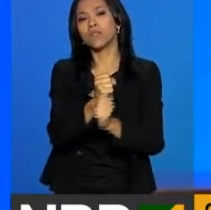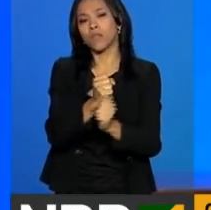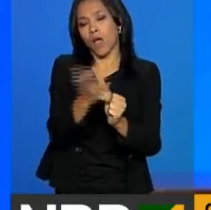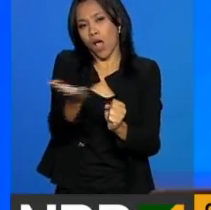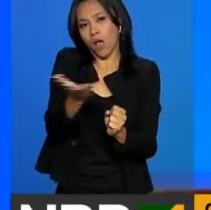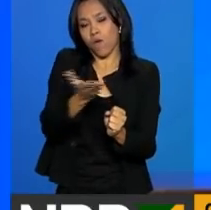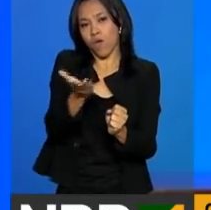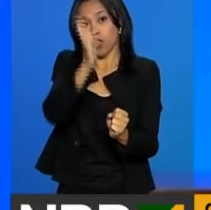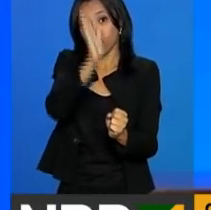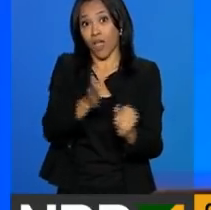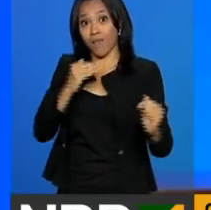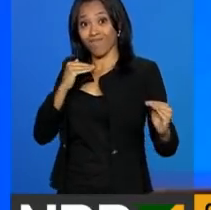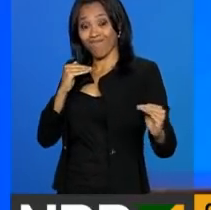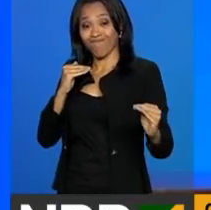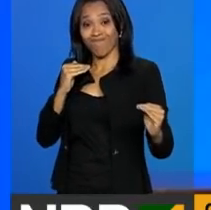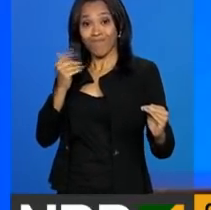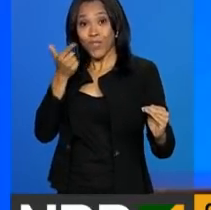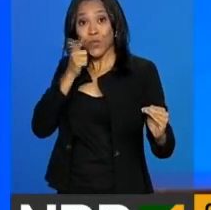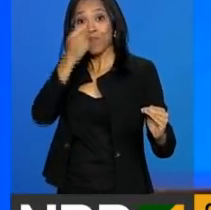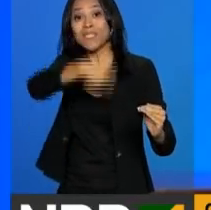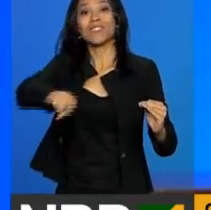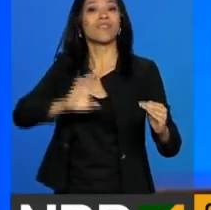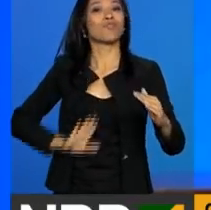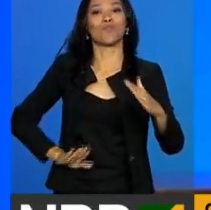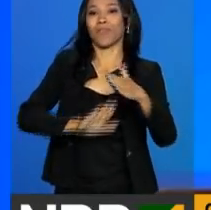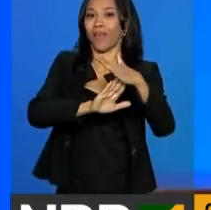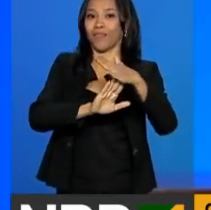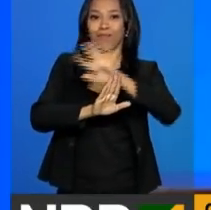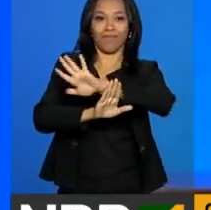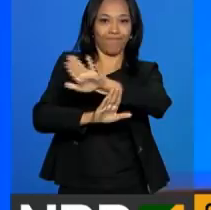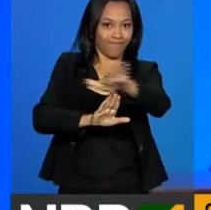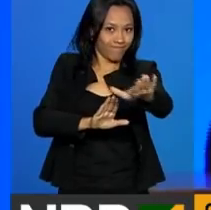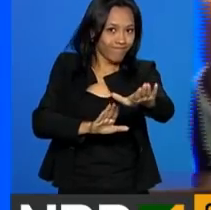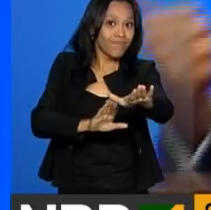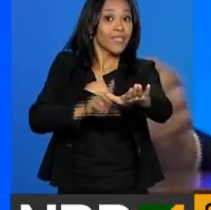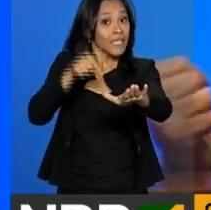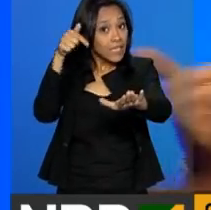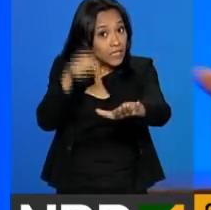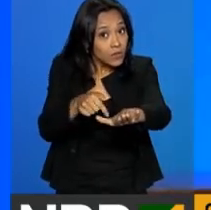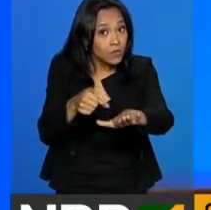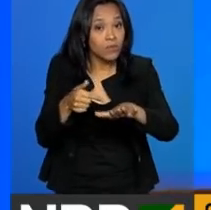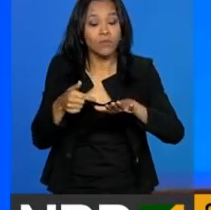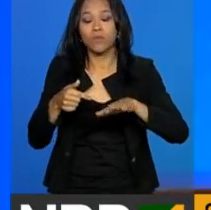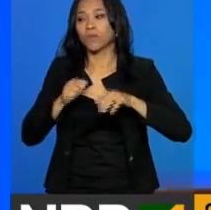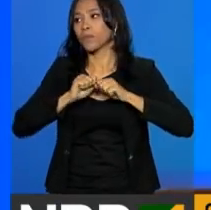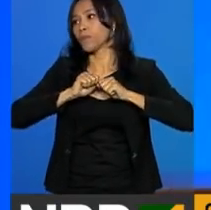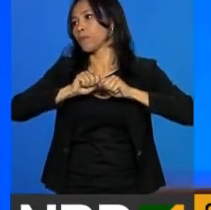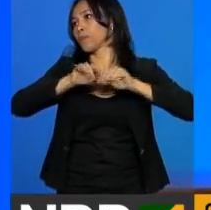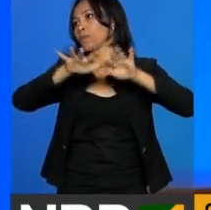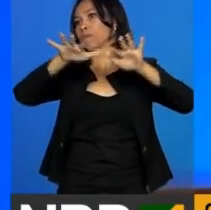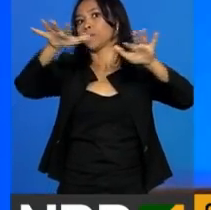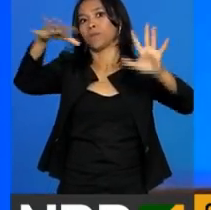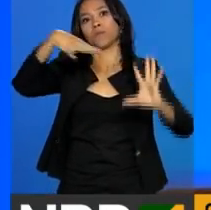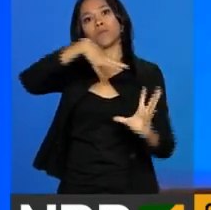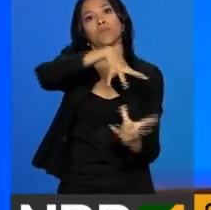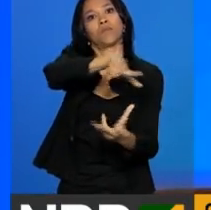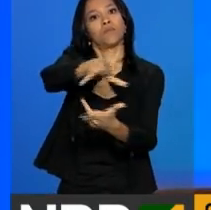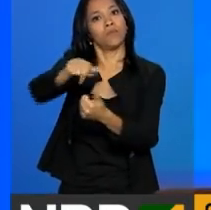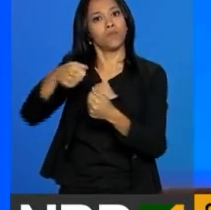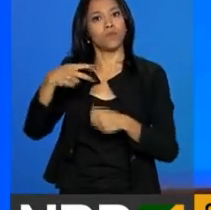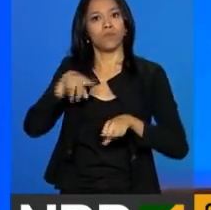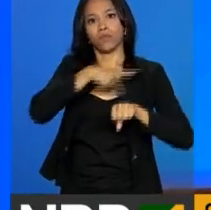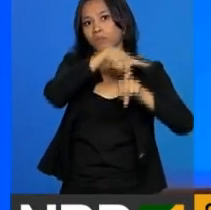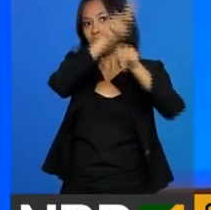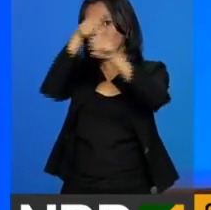agora já empatamos não precisamos mais o teto de gastos públicos isto repercute é no exterior se me permitem eu